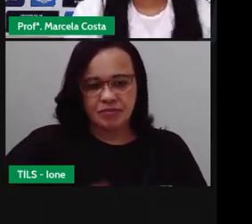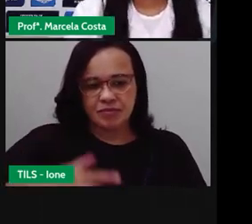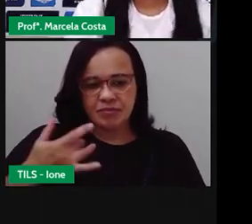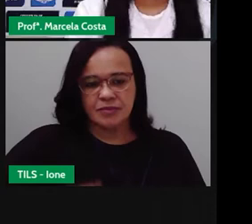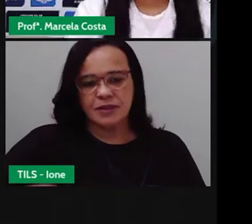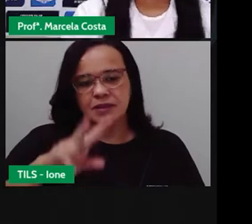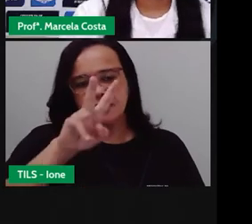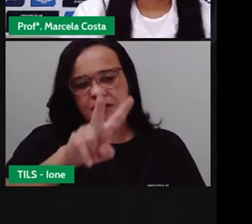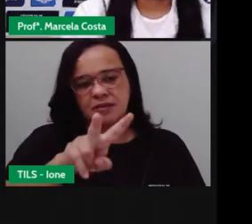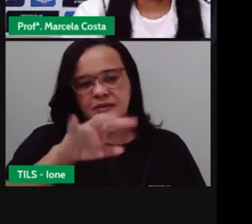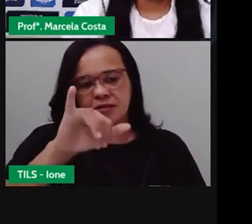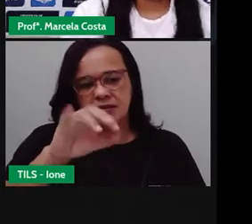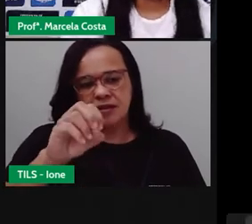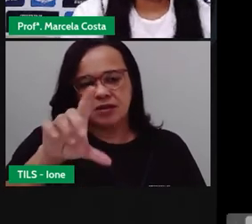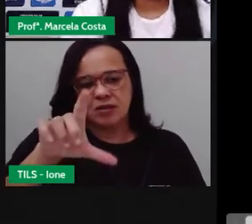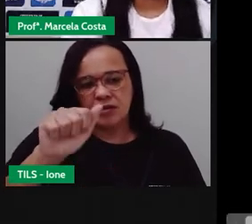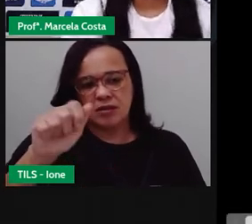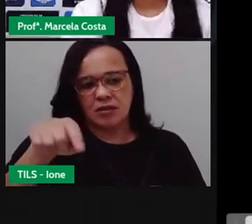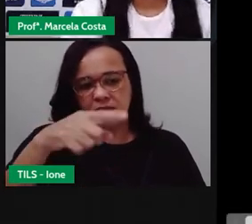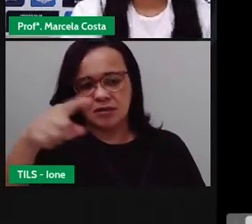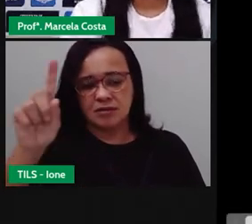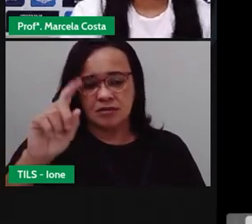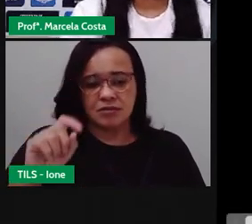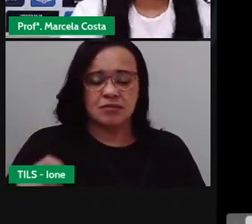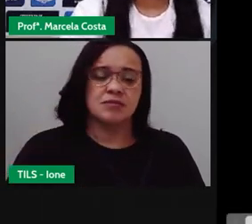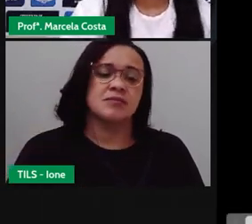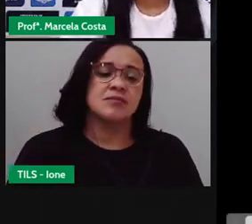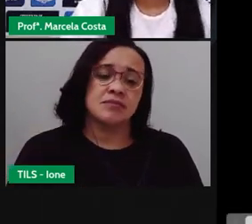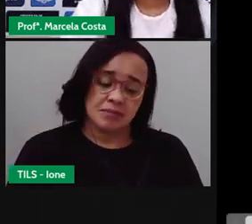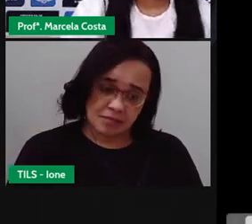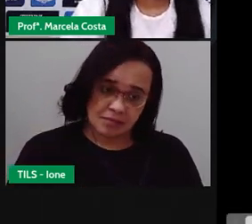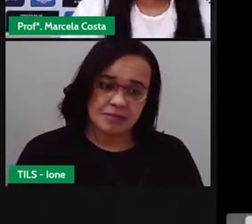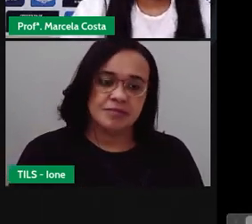Vamos ver também o violão. Ó,